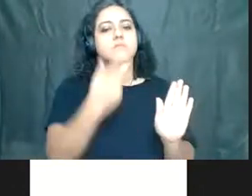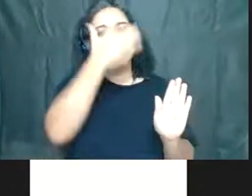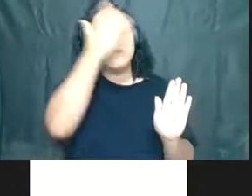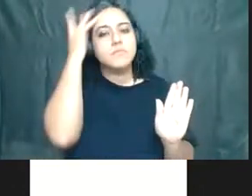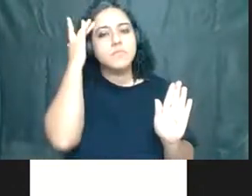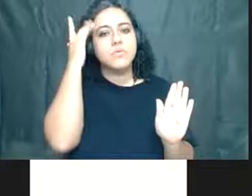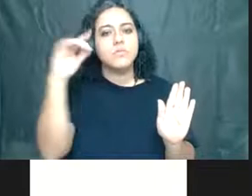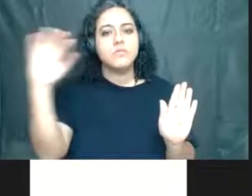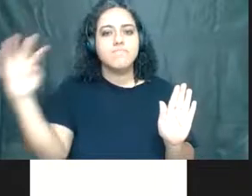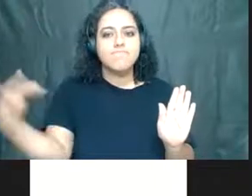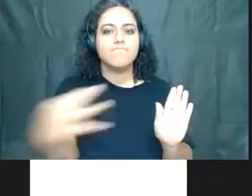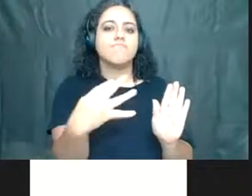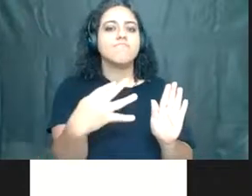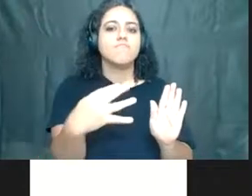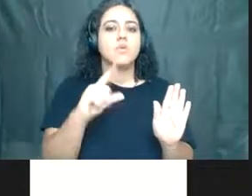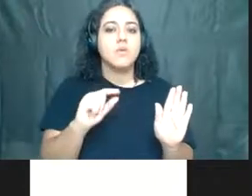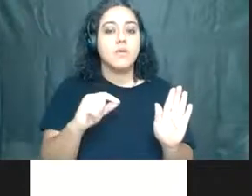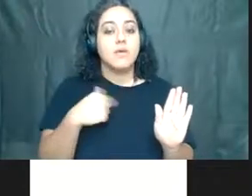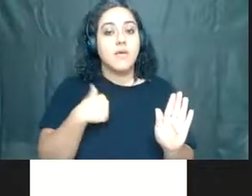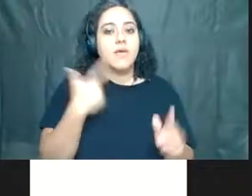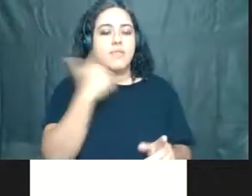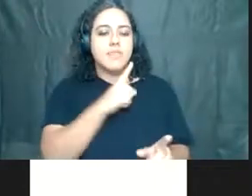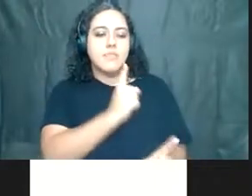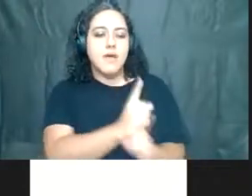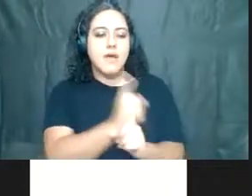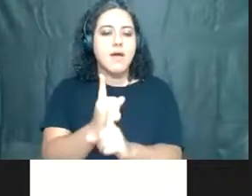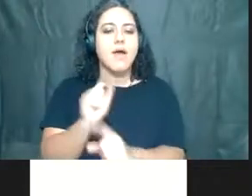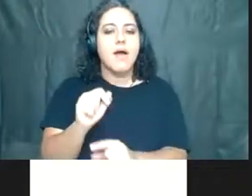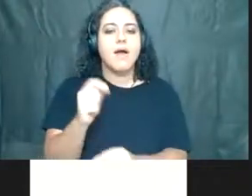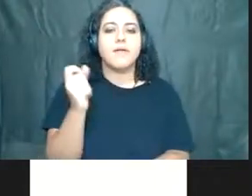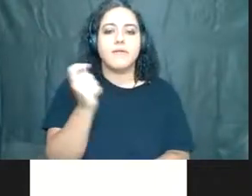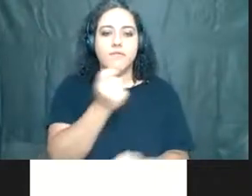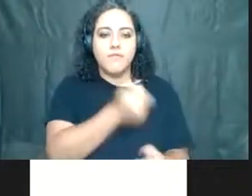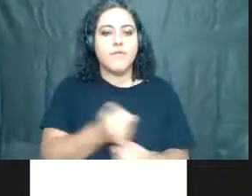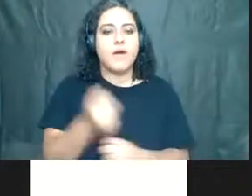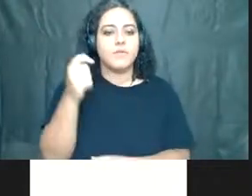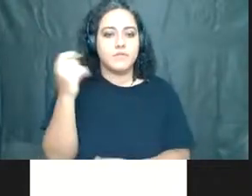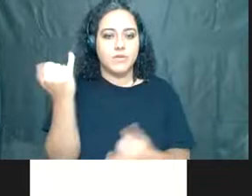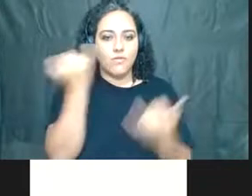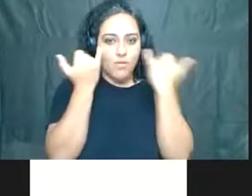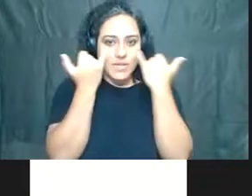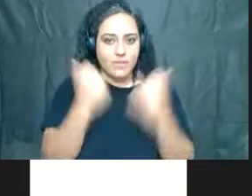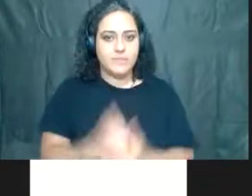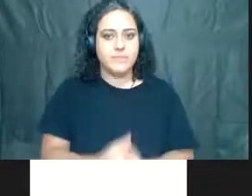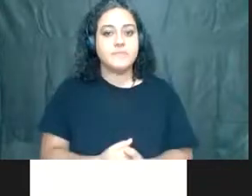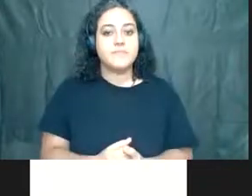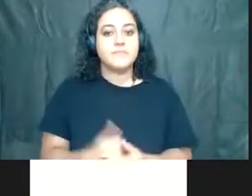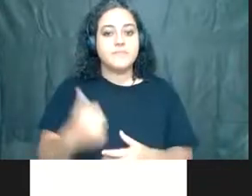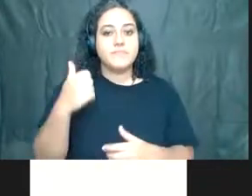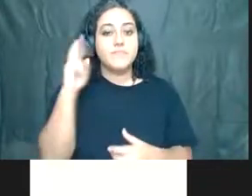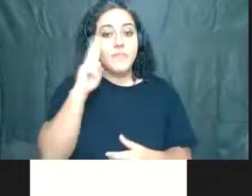público externo, como identificar falsas informações. Lembro também que nós